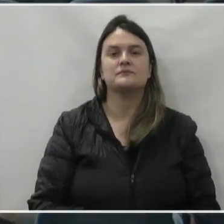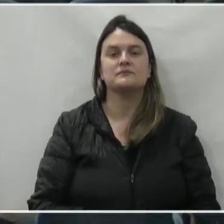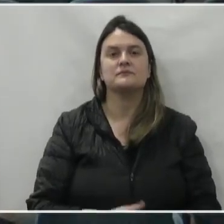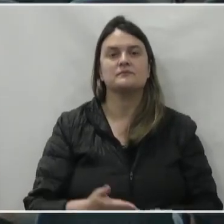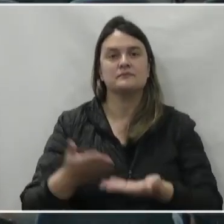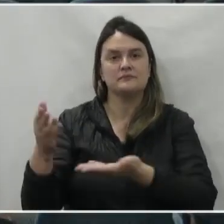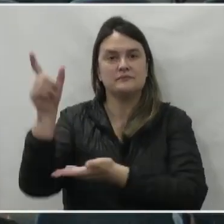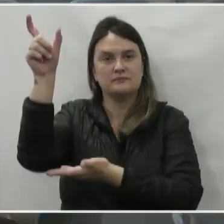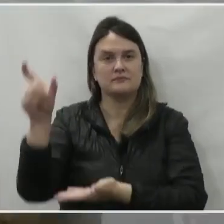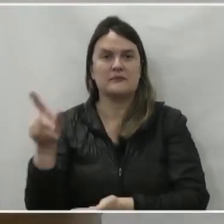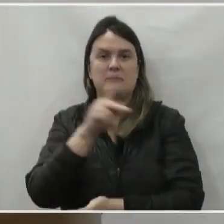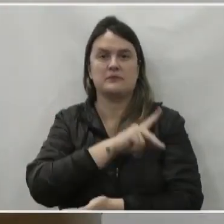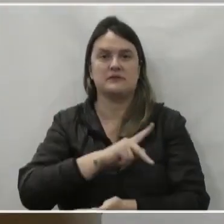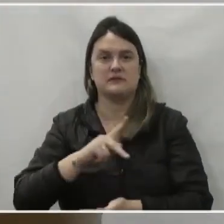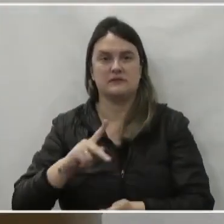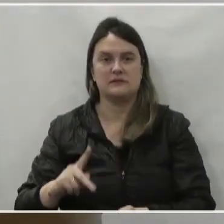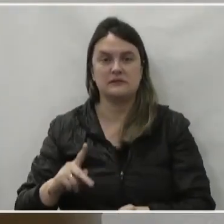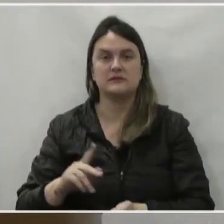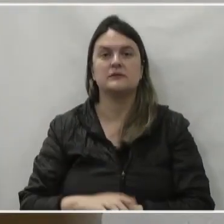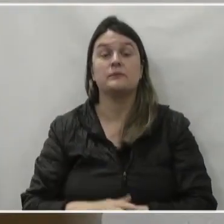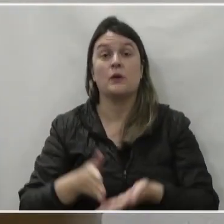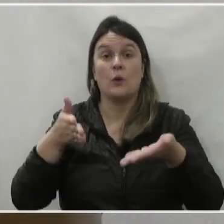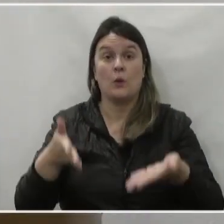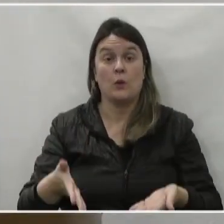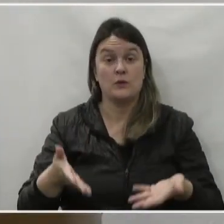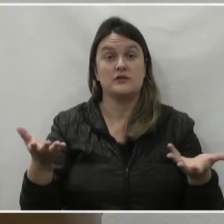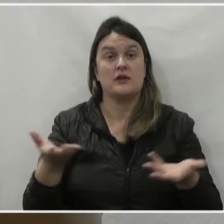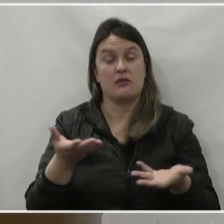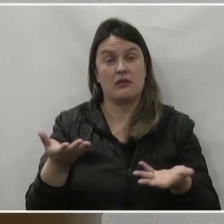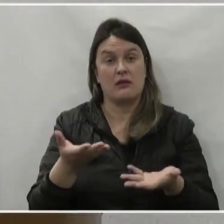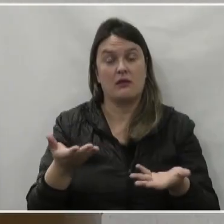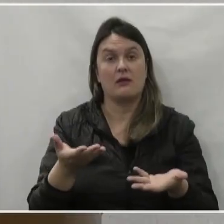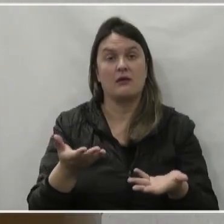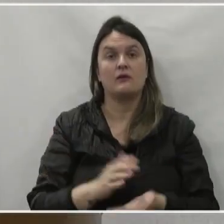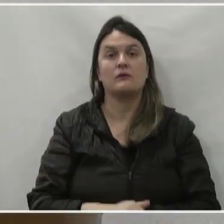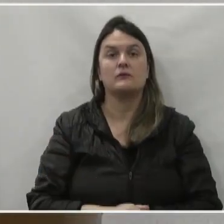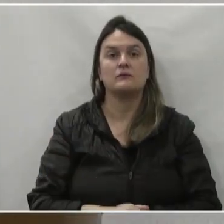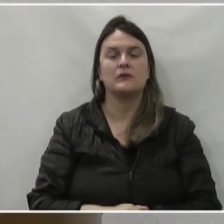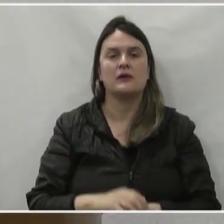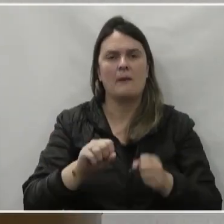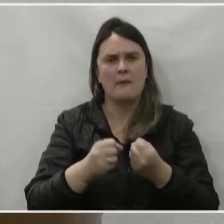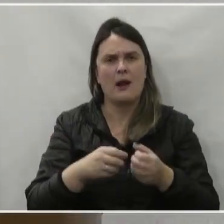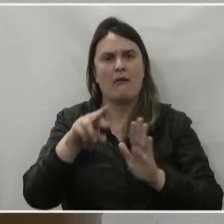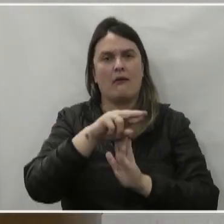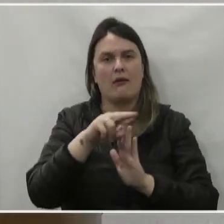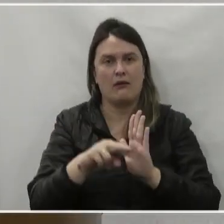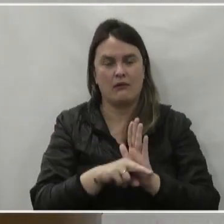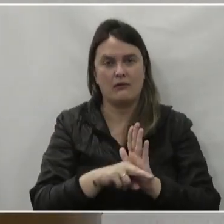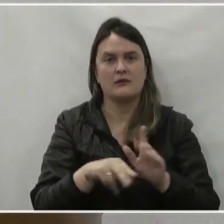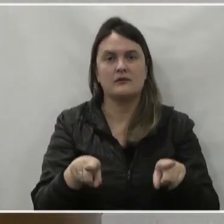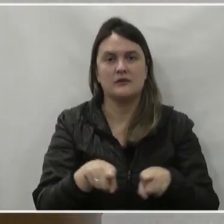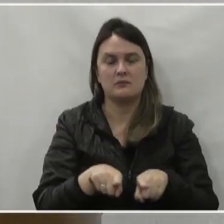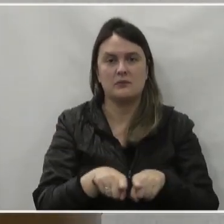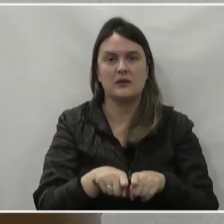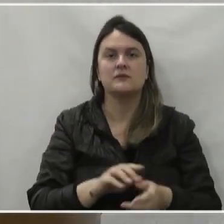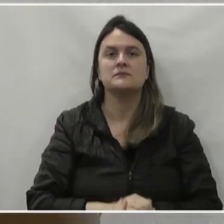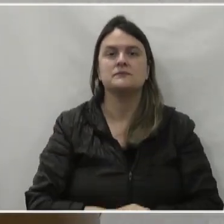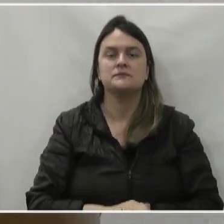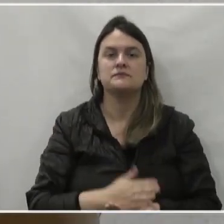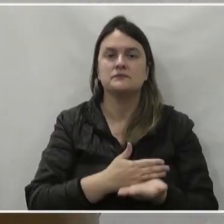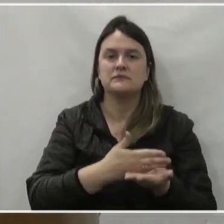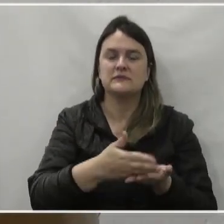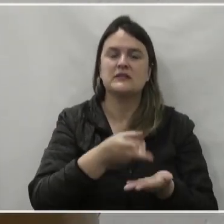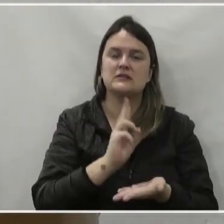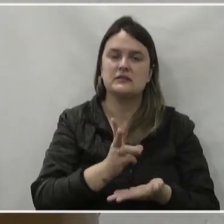Excelentíssimo senhor presidente, hoje gostaria de quebrar também um pouco o protocolo aqui. Inicialmente,